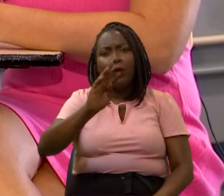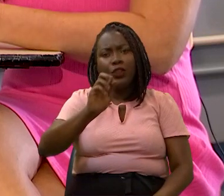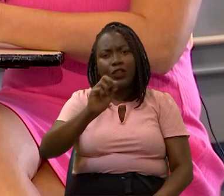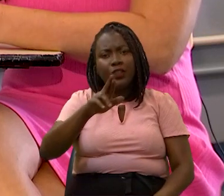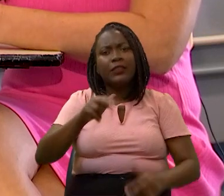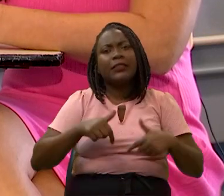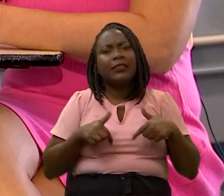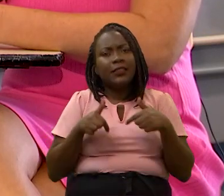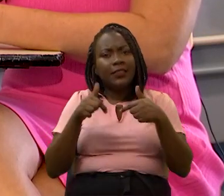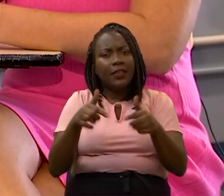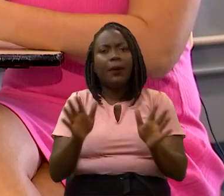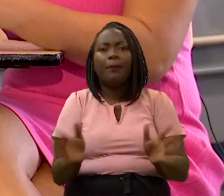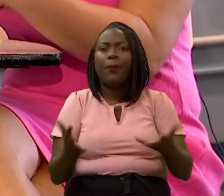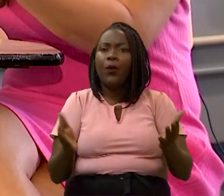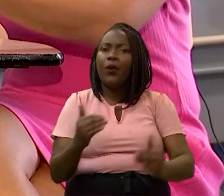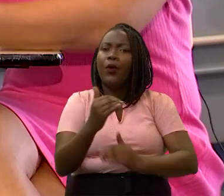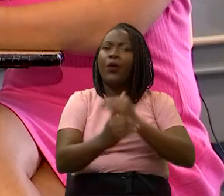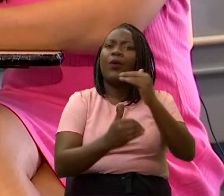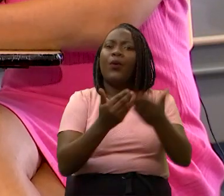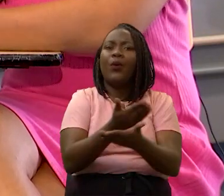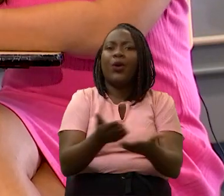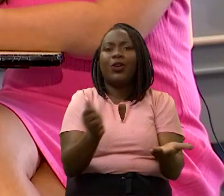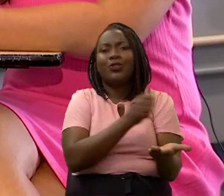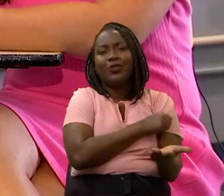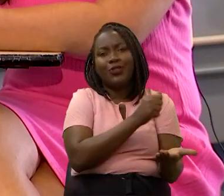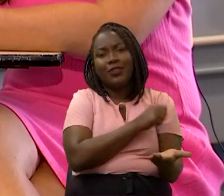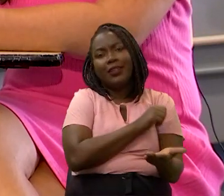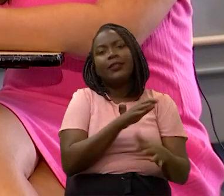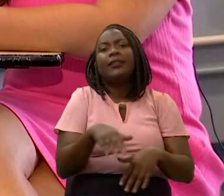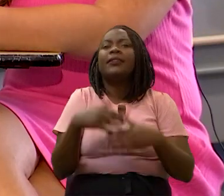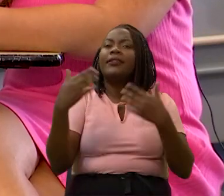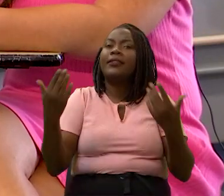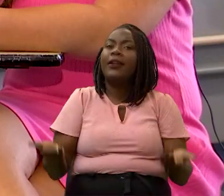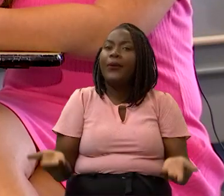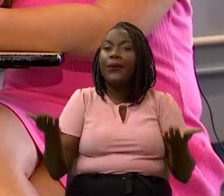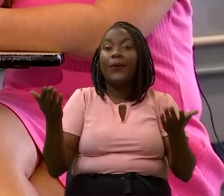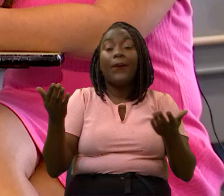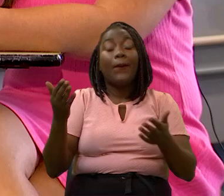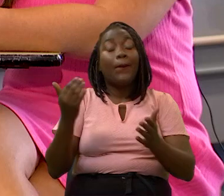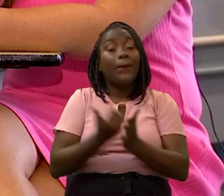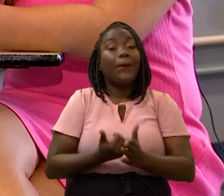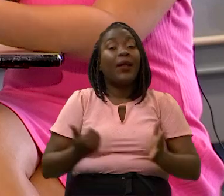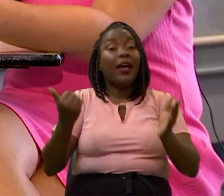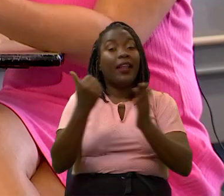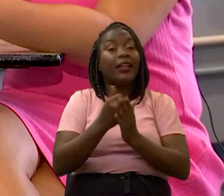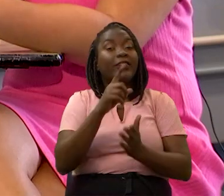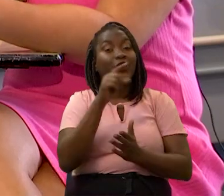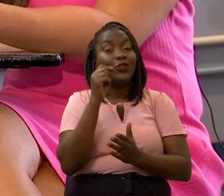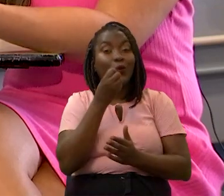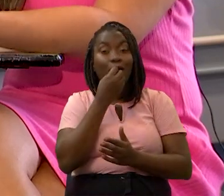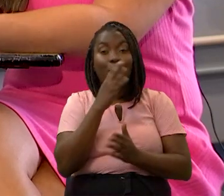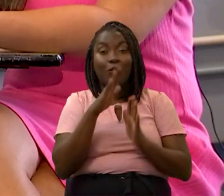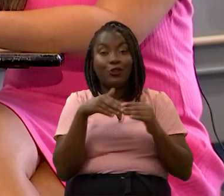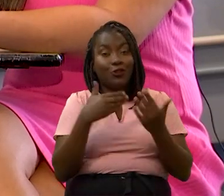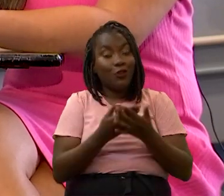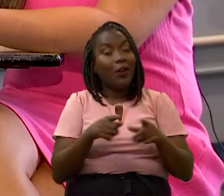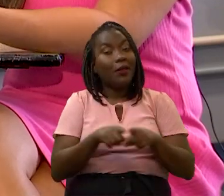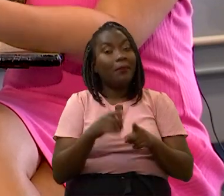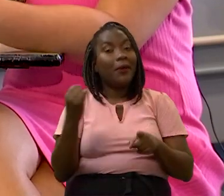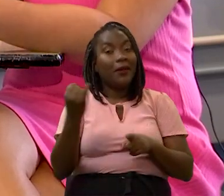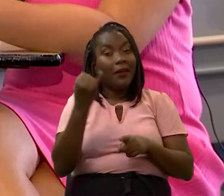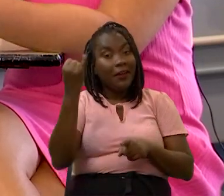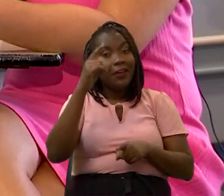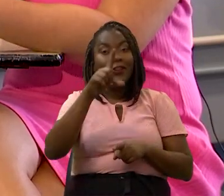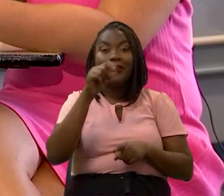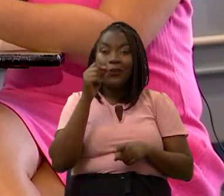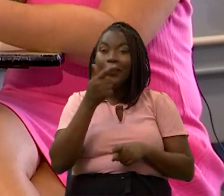em iniciativas que promovam o desenvolvimento dos estudantes. Então, para além da escolha de uma boa escola, também